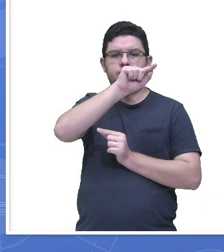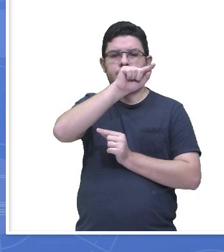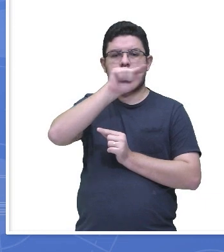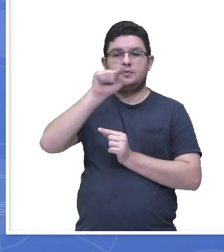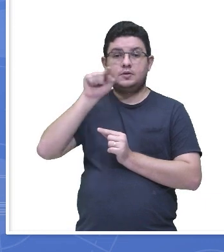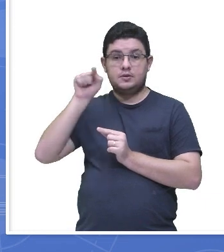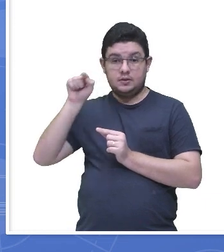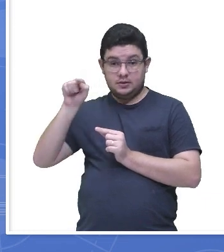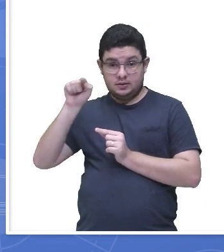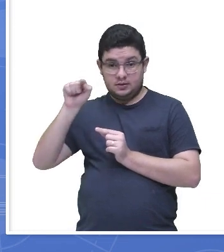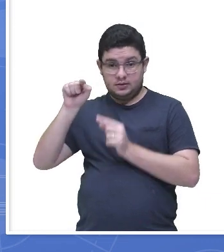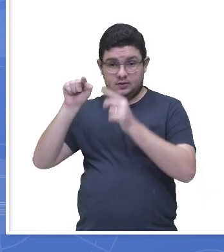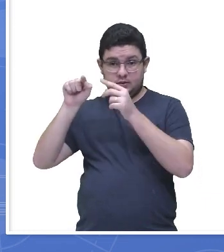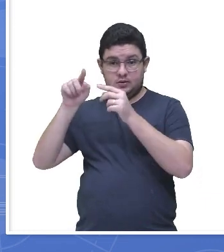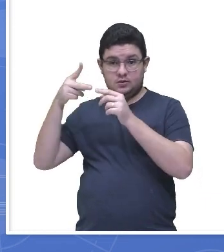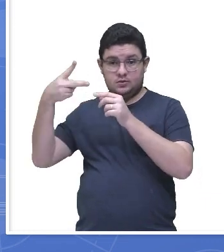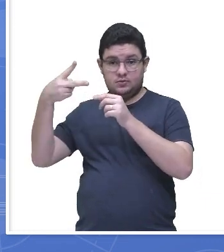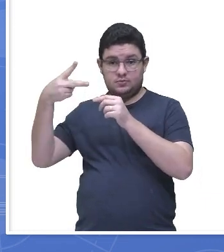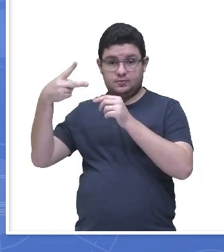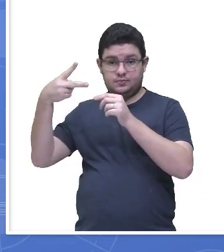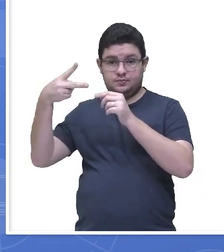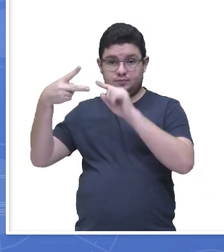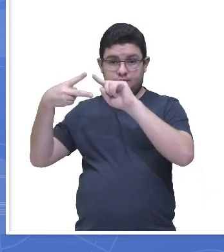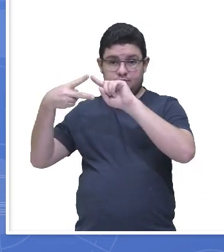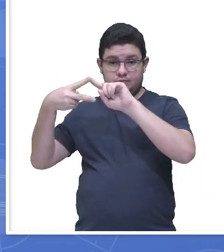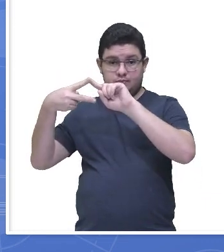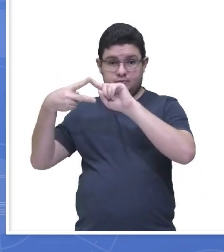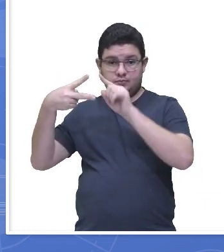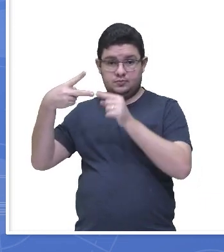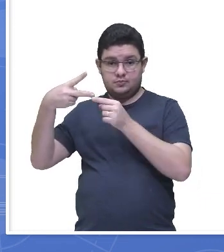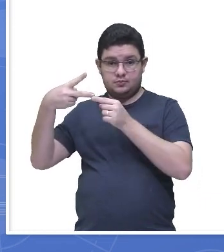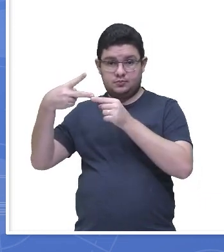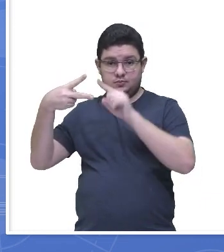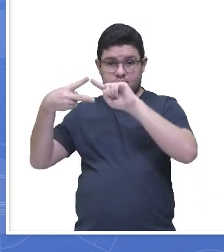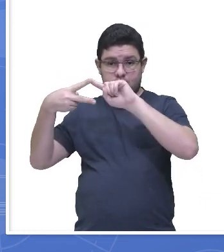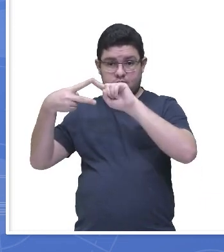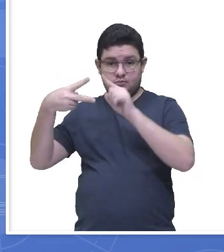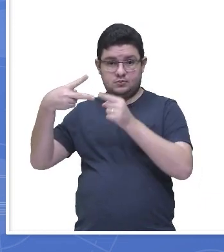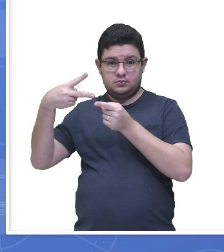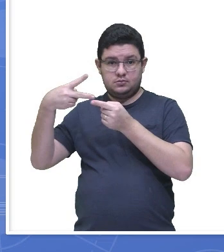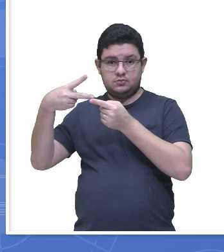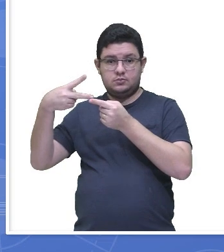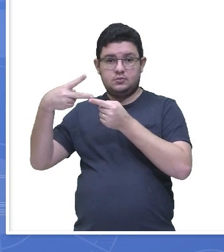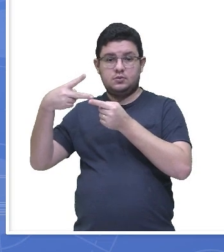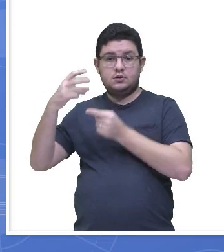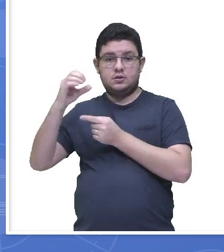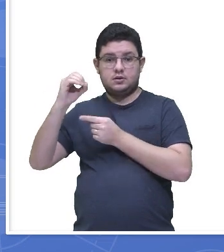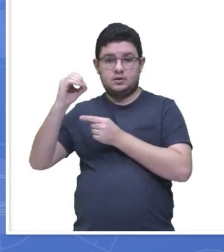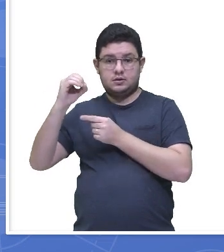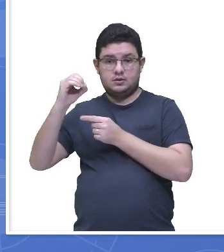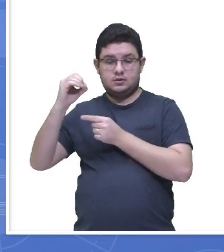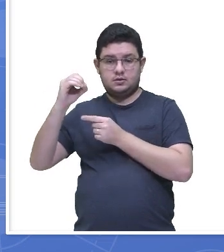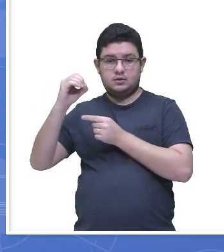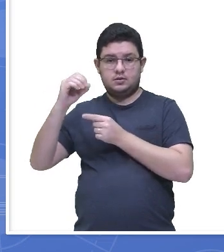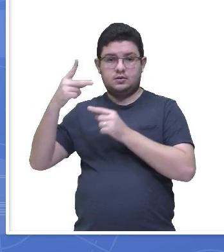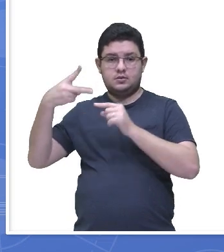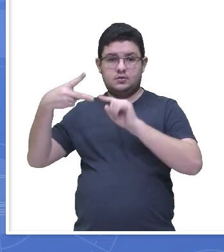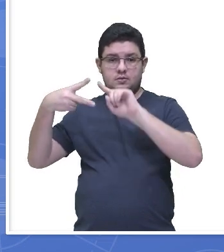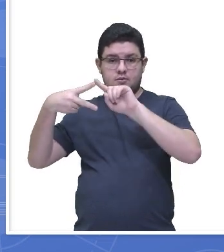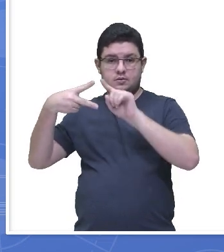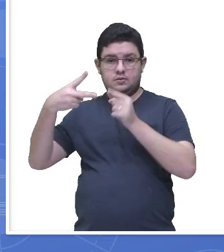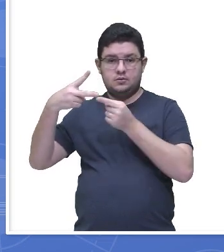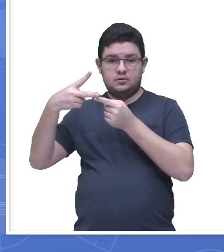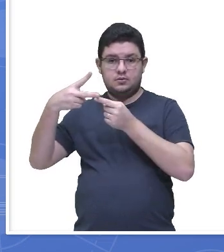ΔT. E o que você tem que lembrar realmente disso tudo, não se preocupe aí com essa questão de tangente, mas se